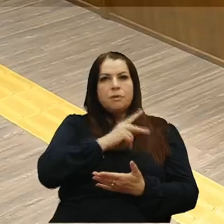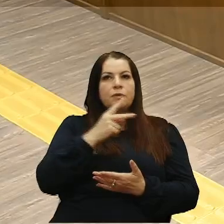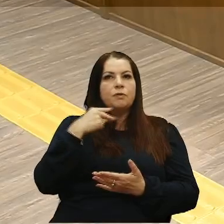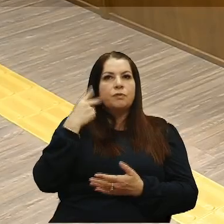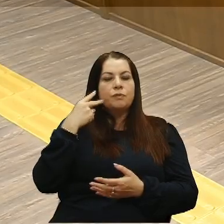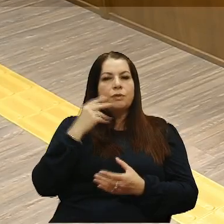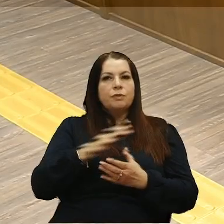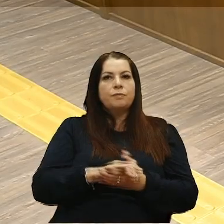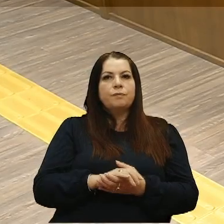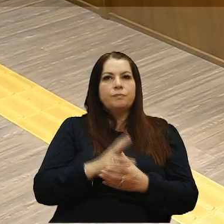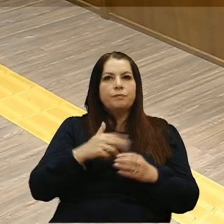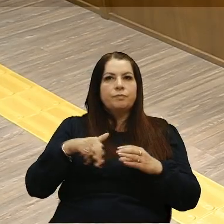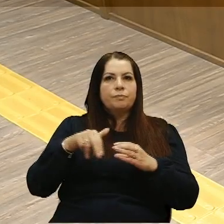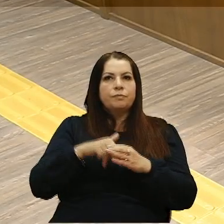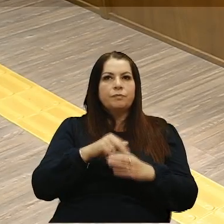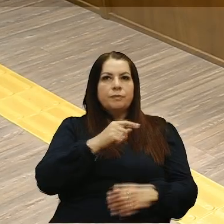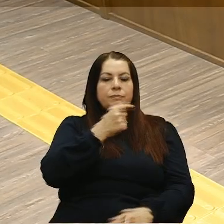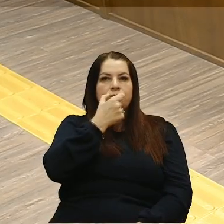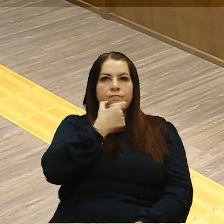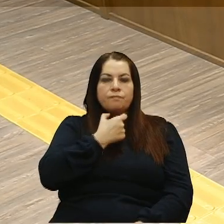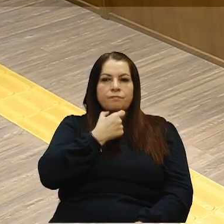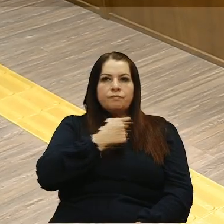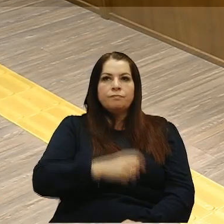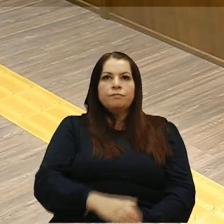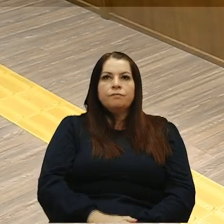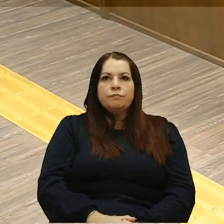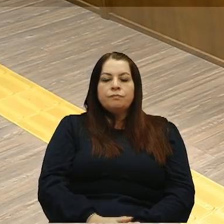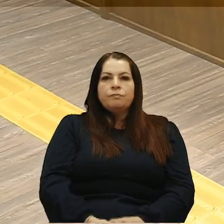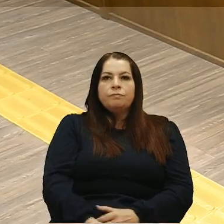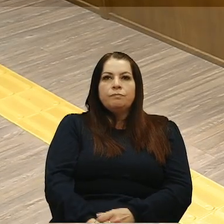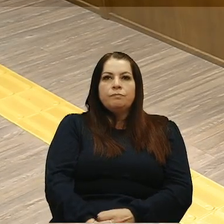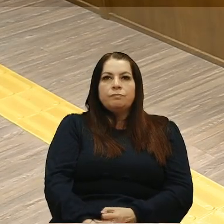a palavra, o vereador Tenente Cristiano Becker.